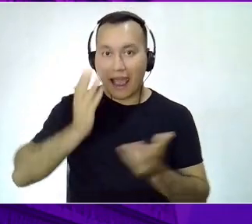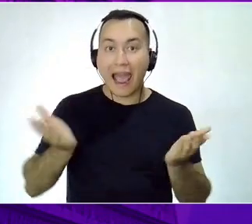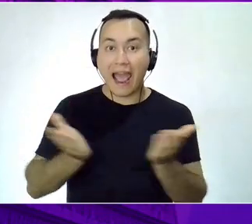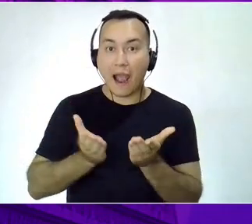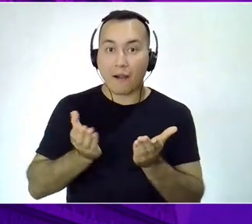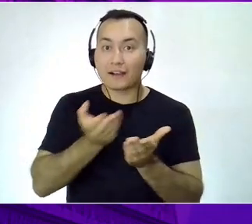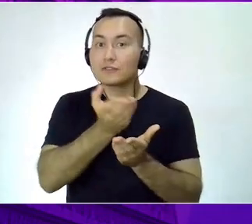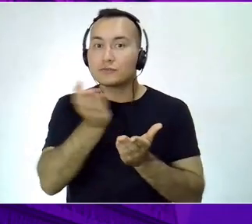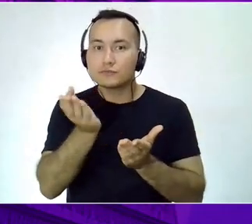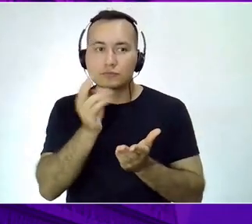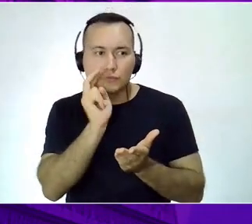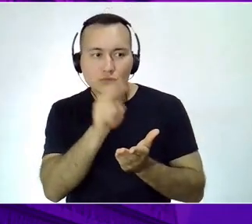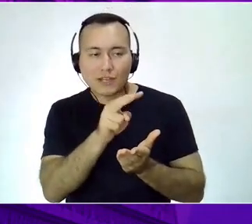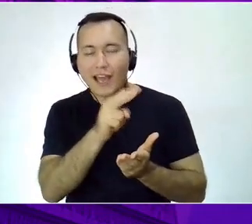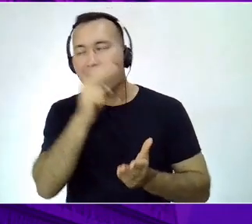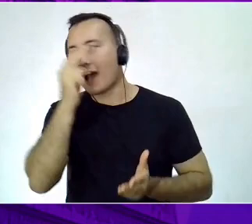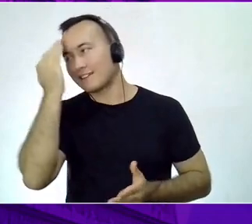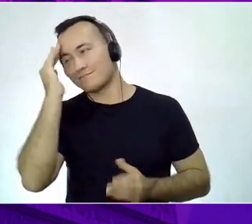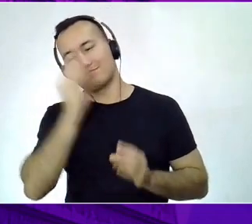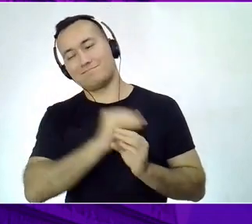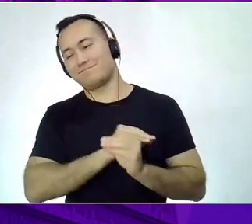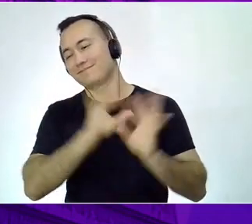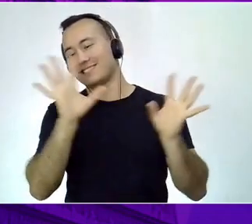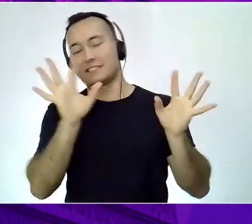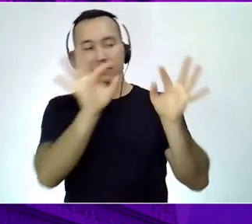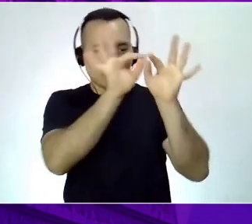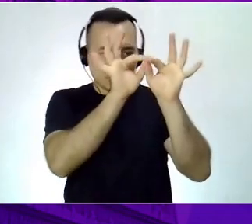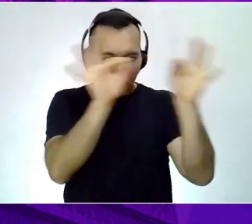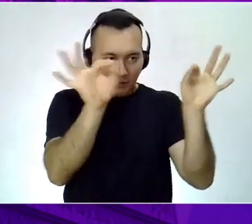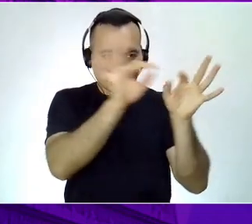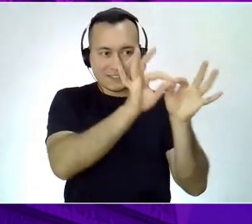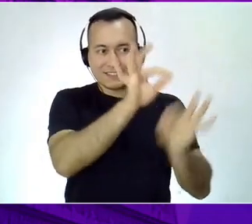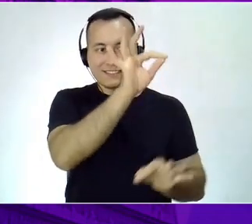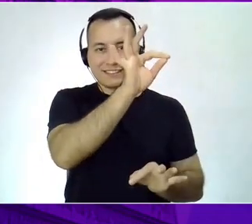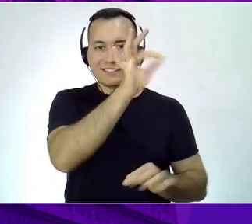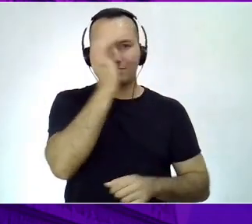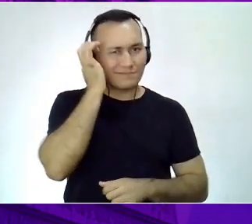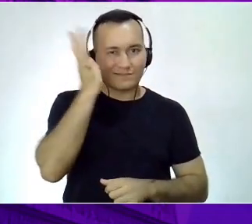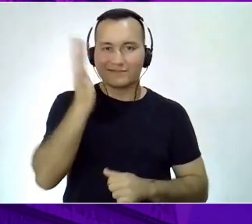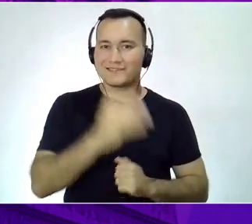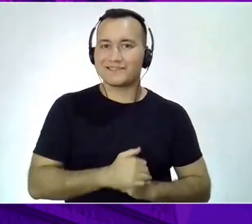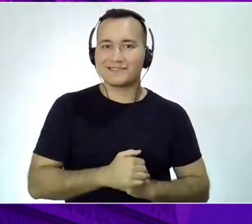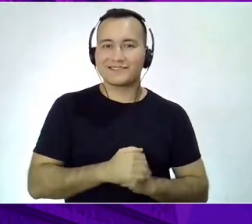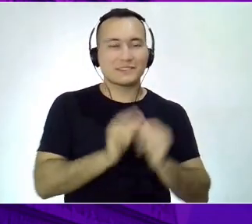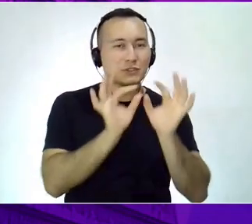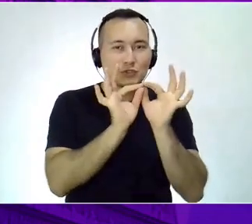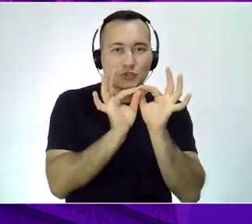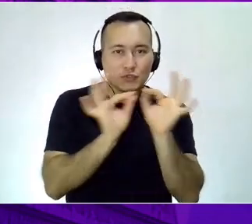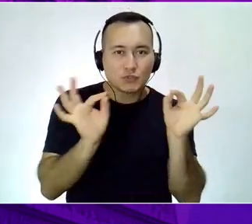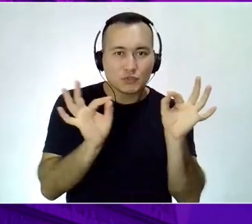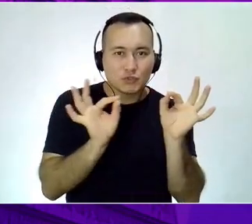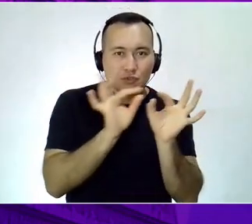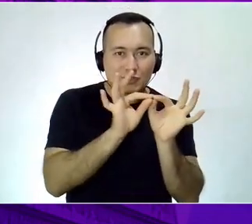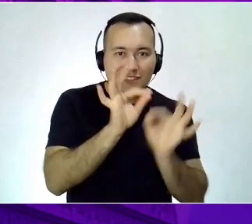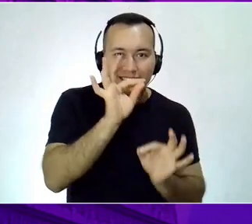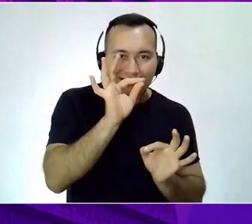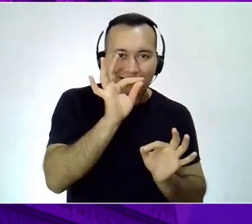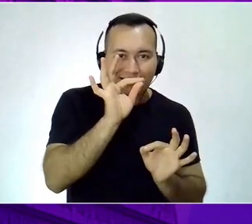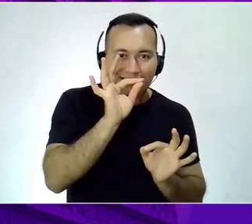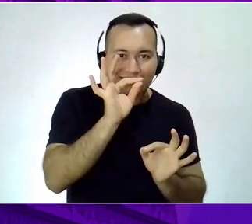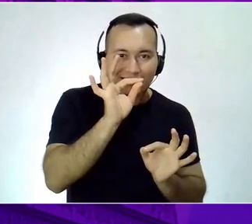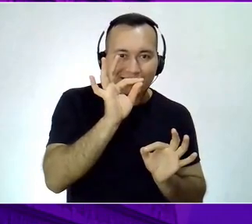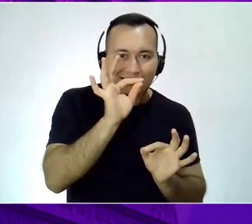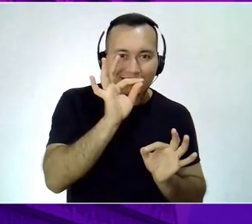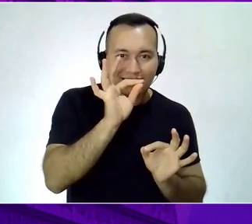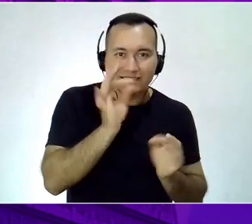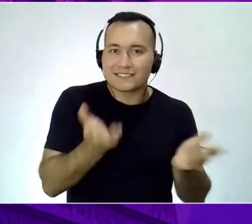e o cérebro de vocês sabe geometria o suficiente para fazer a conta do quadrado, mas vocês estão comparando a altura de um com a altura do outro.